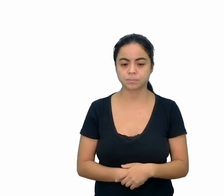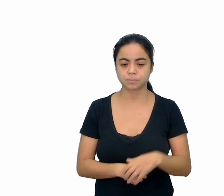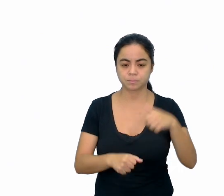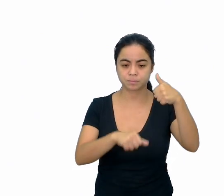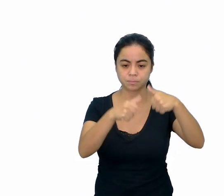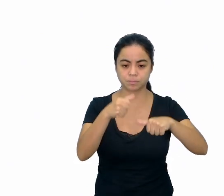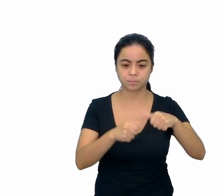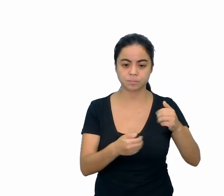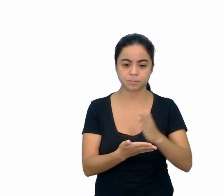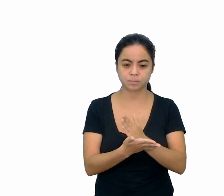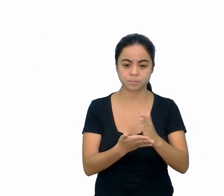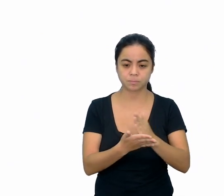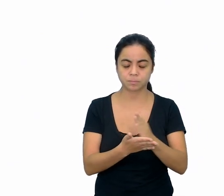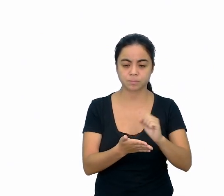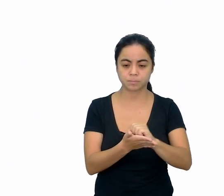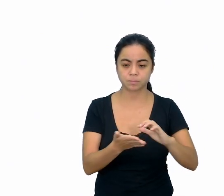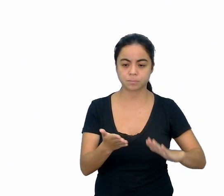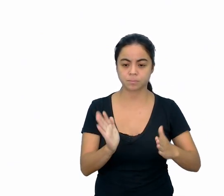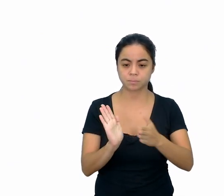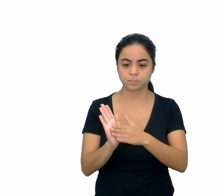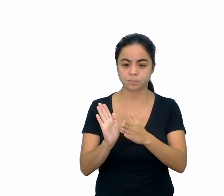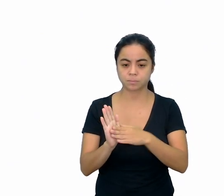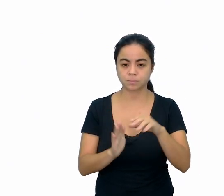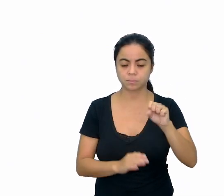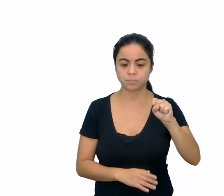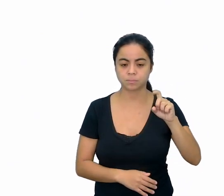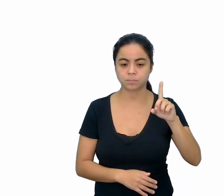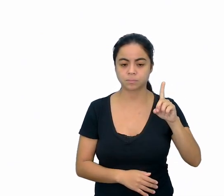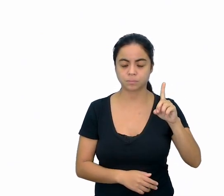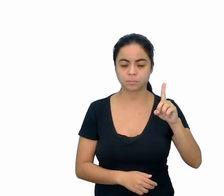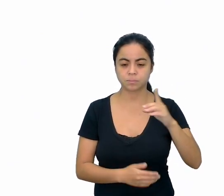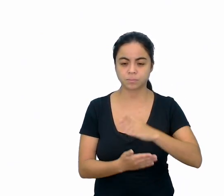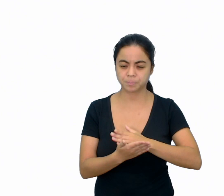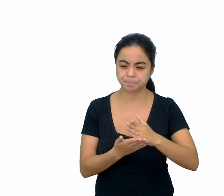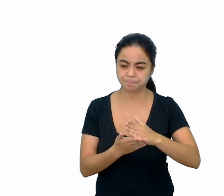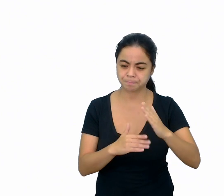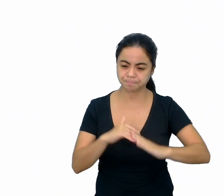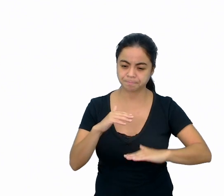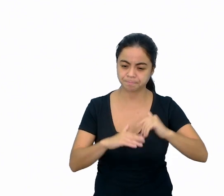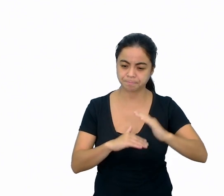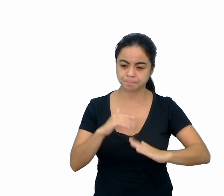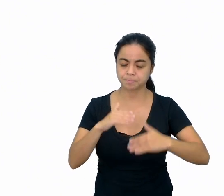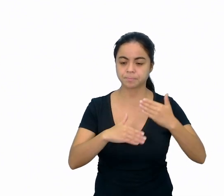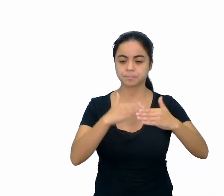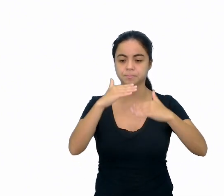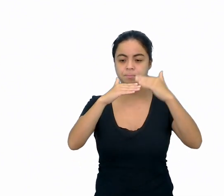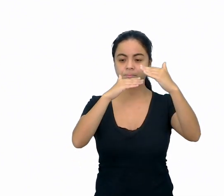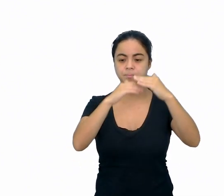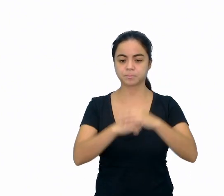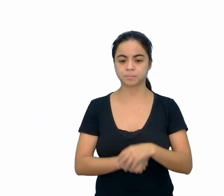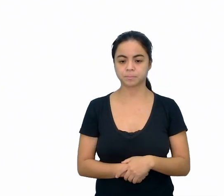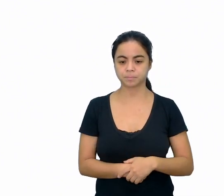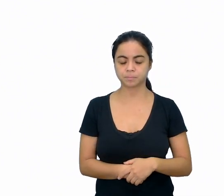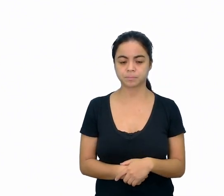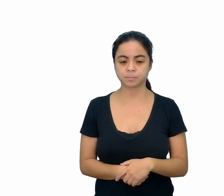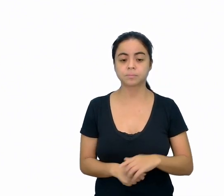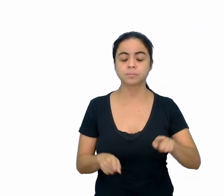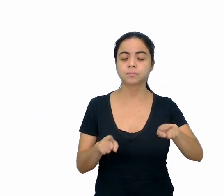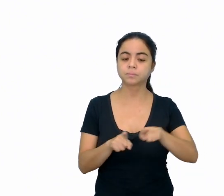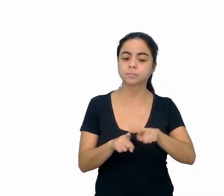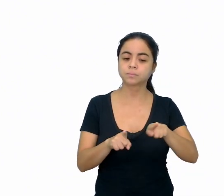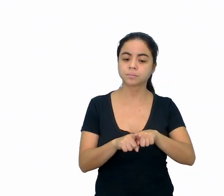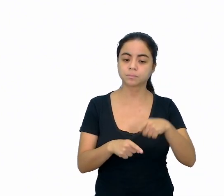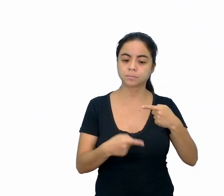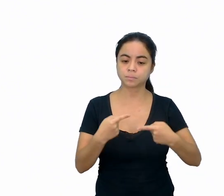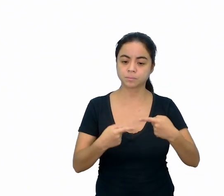Analisar algumas atividades propostas na sequência didática 3 a partir das habilidades envolvidas e